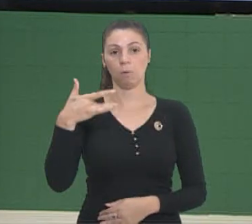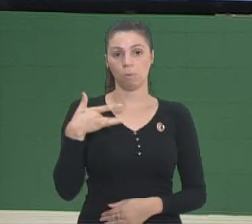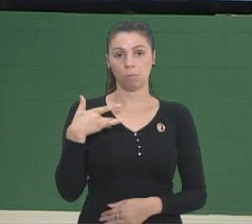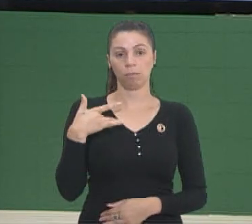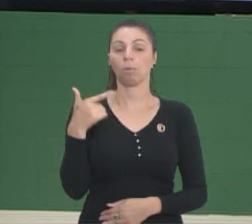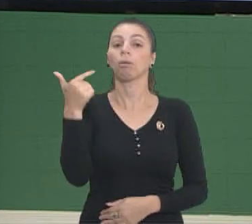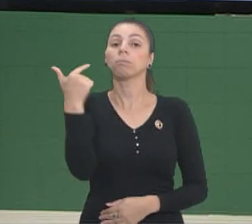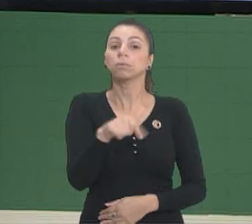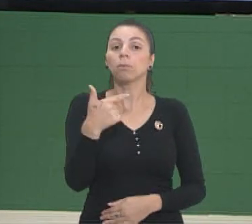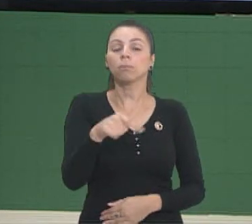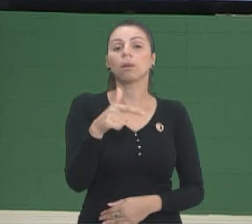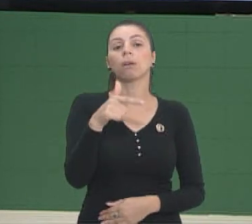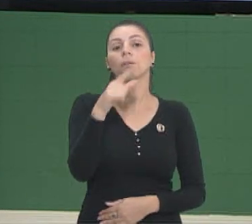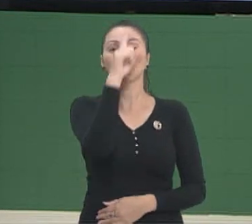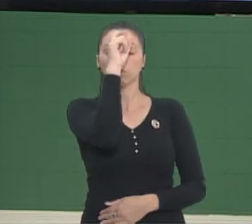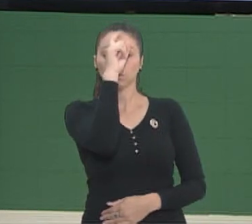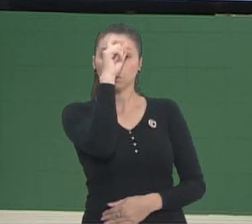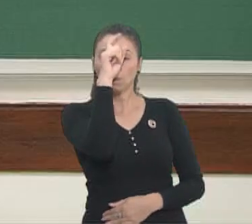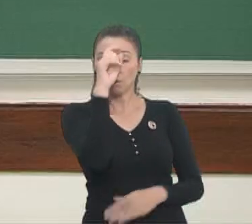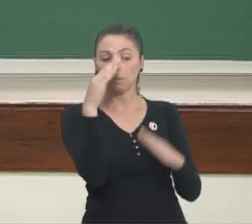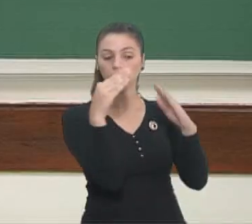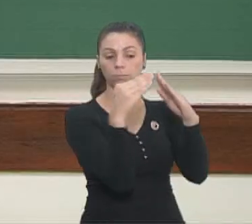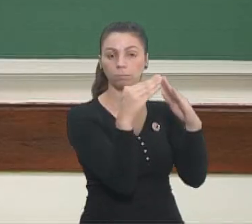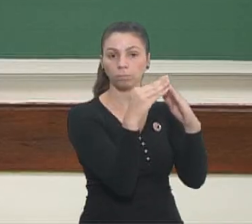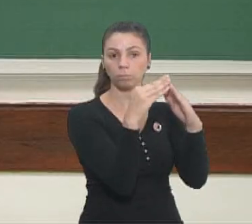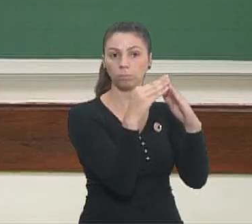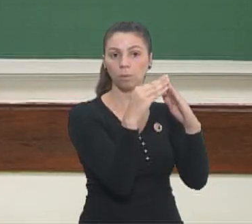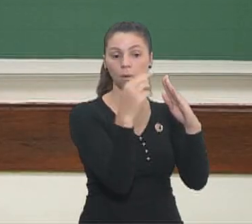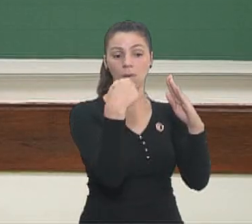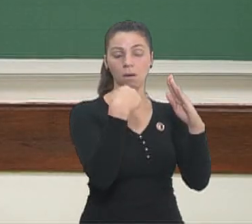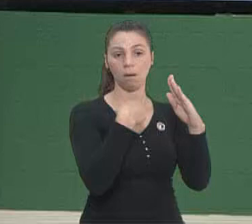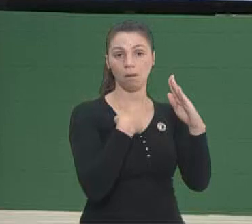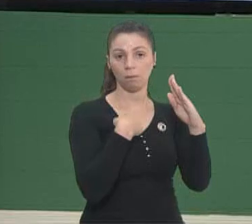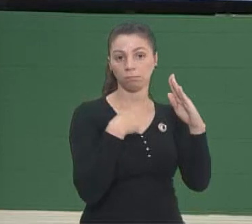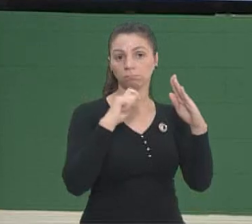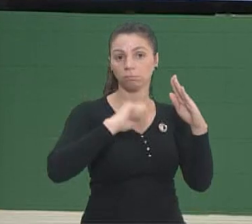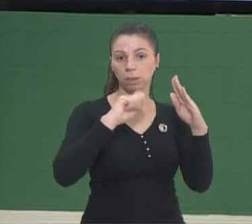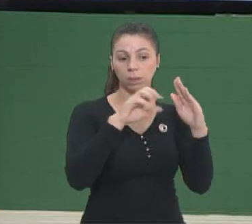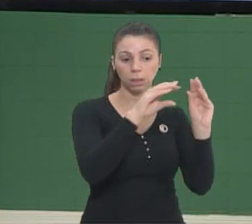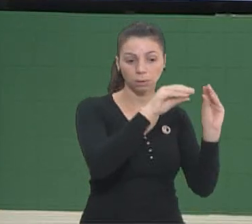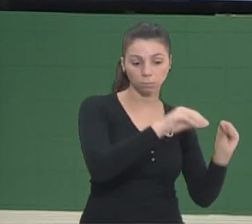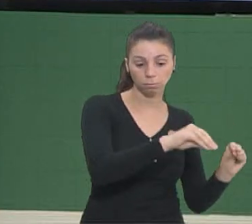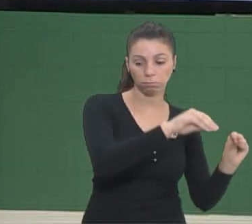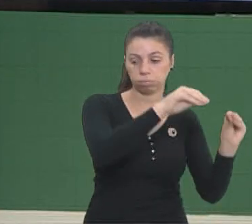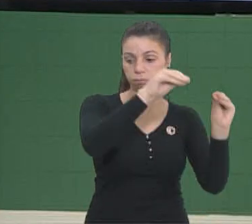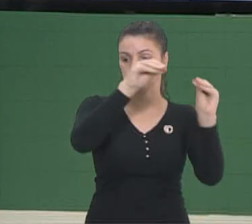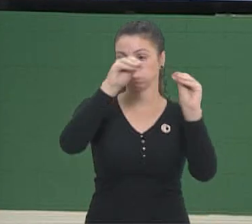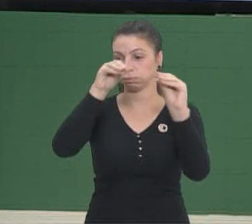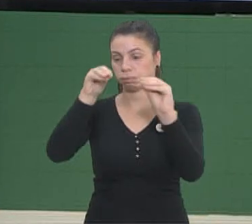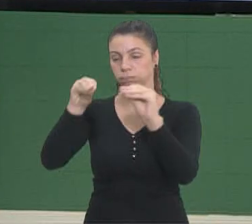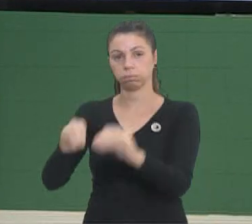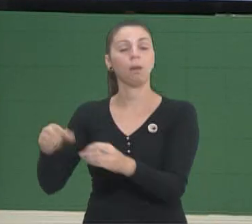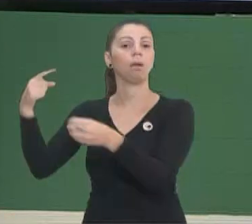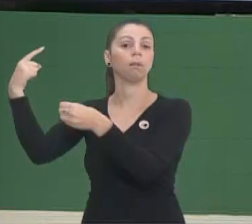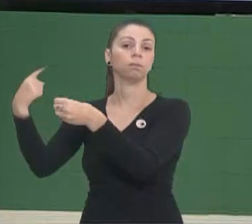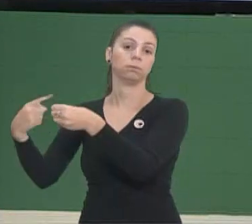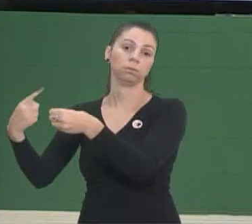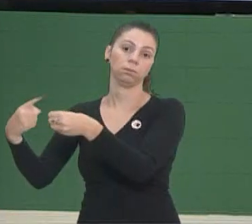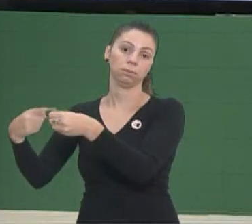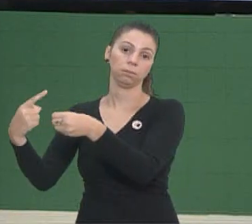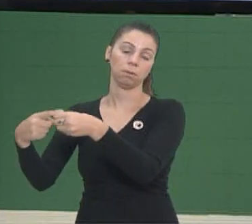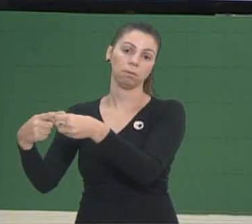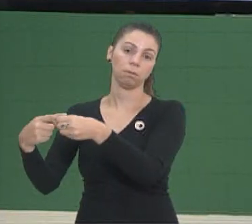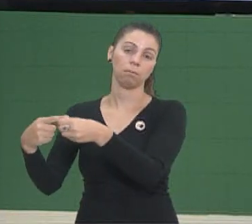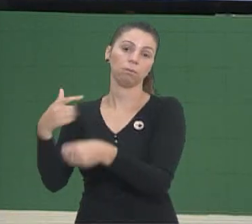Não há hospital na cidade em que moro, então eu tenho que me deslocar para uma outra cidade para eu ter o tratamento